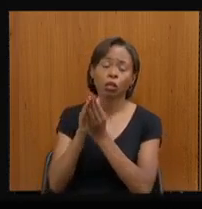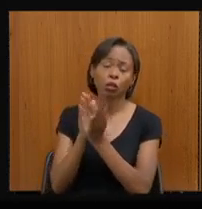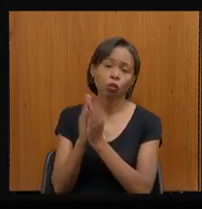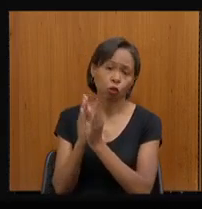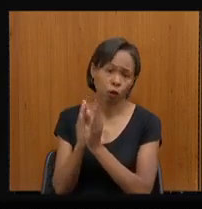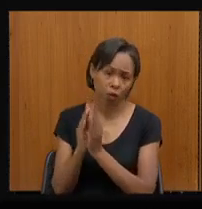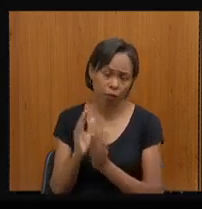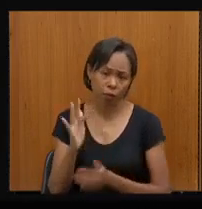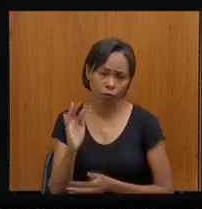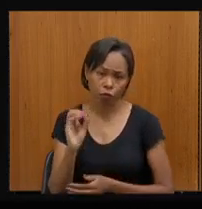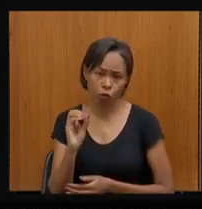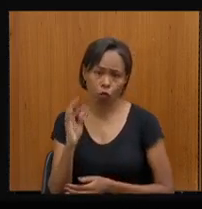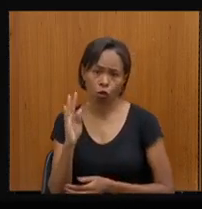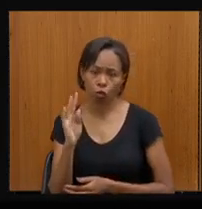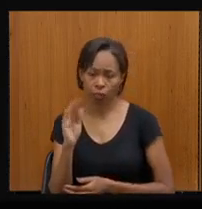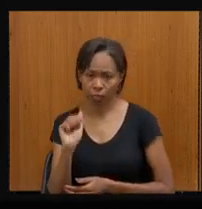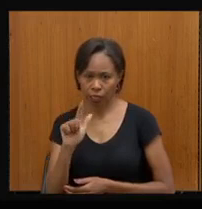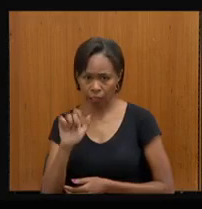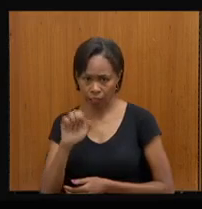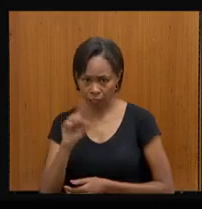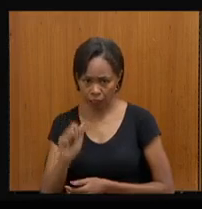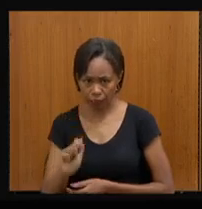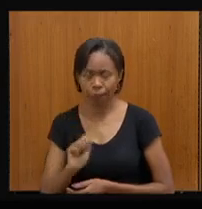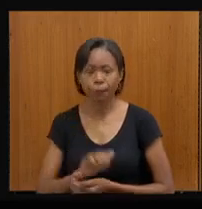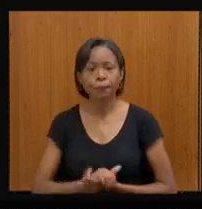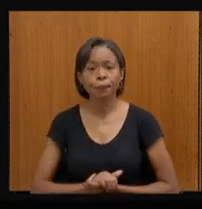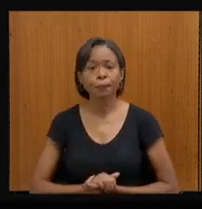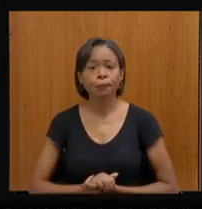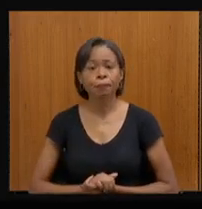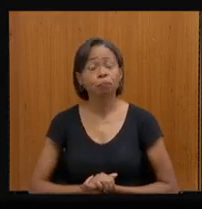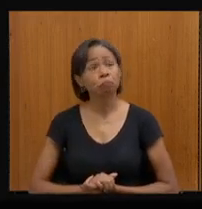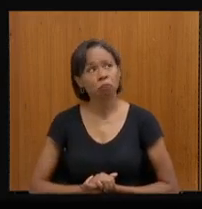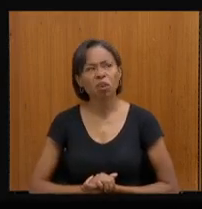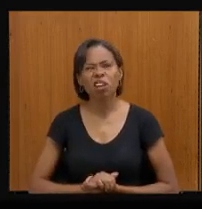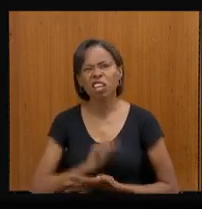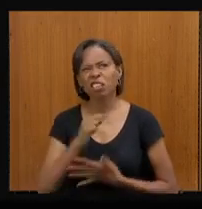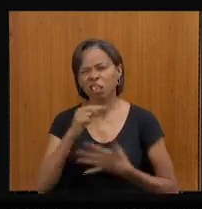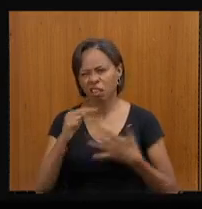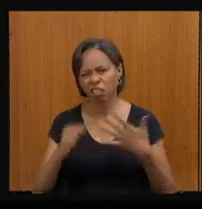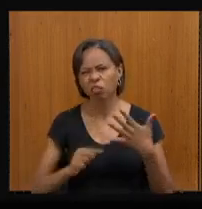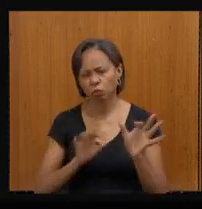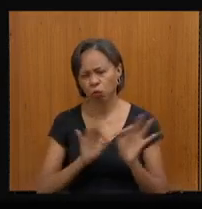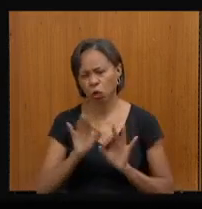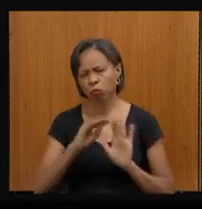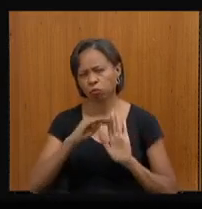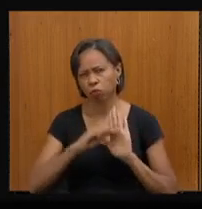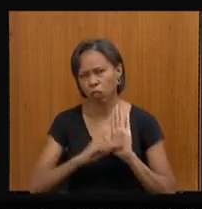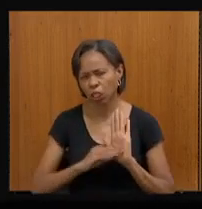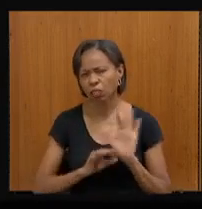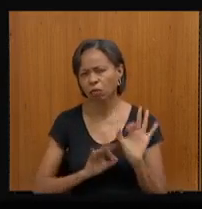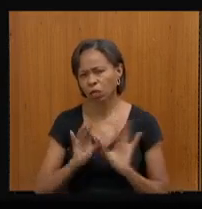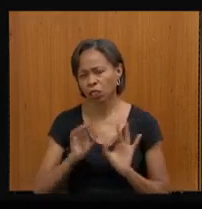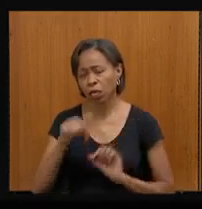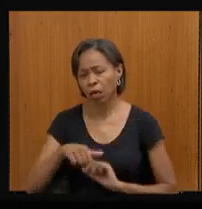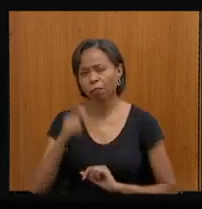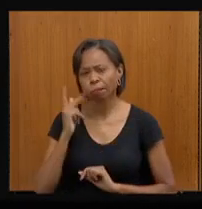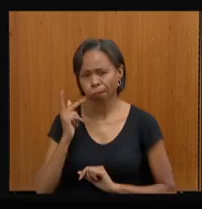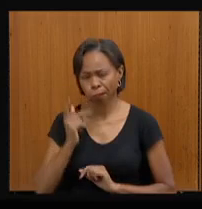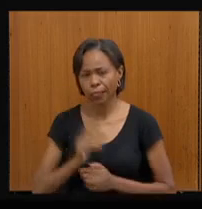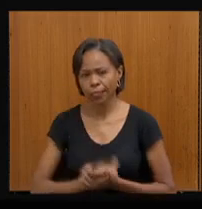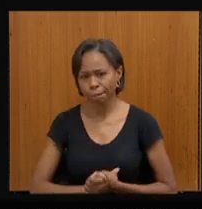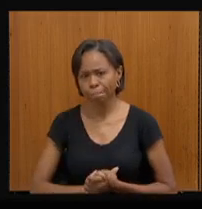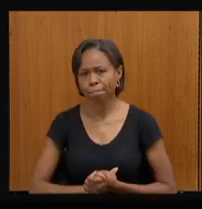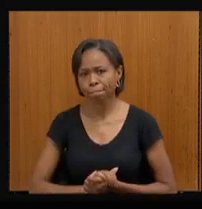e pronto esses os projetos que já estão sendo desenvolvidos é com iniciativas Total das próprias empresas